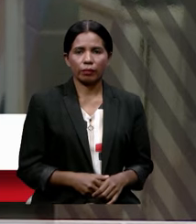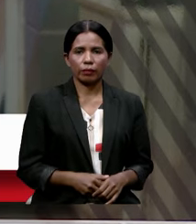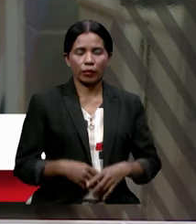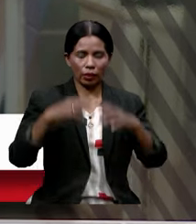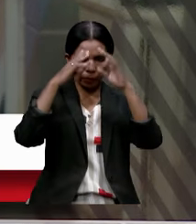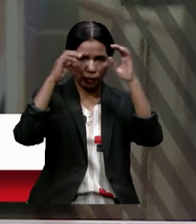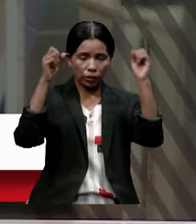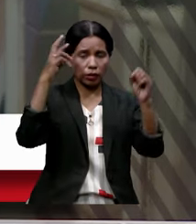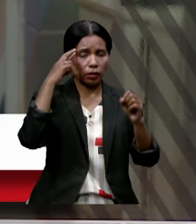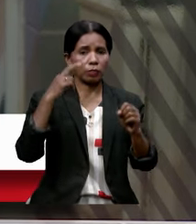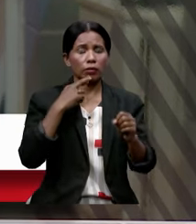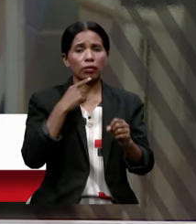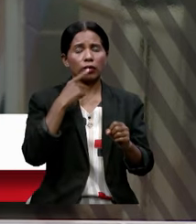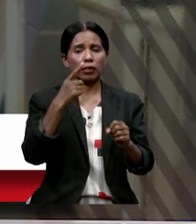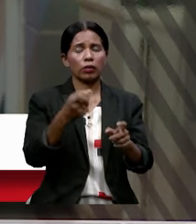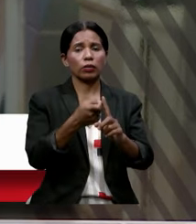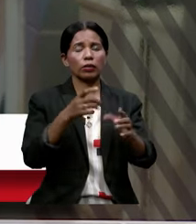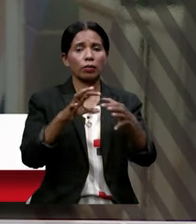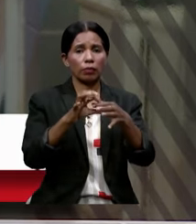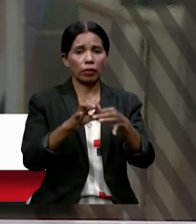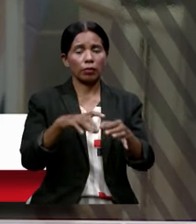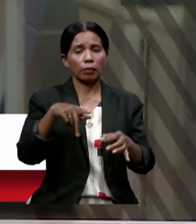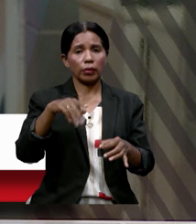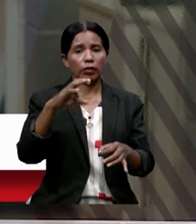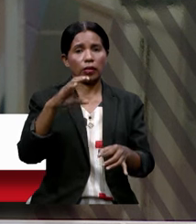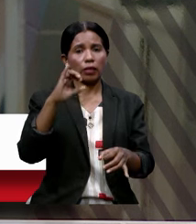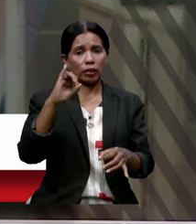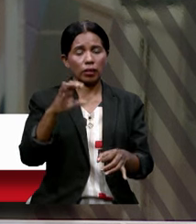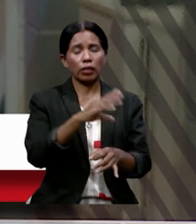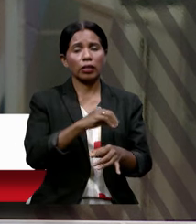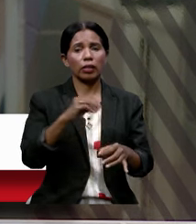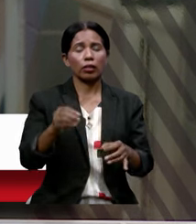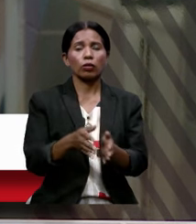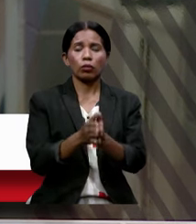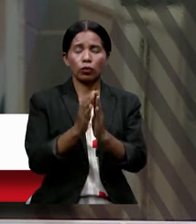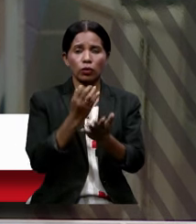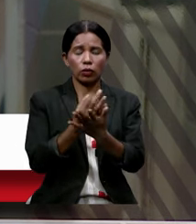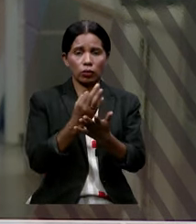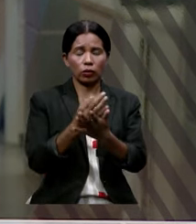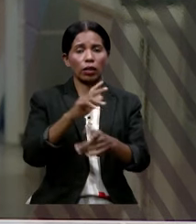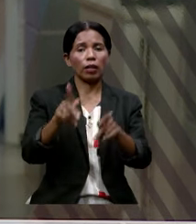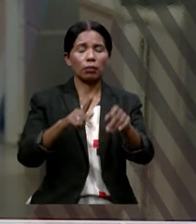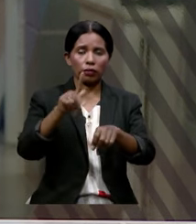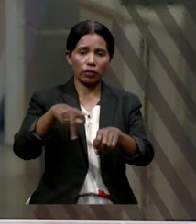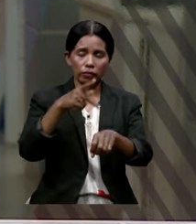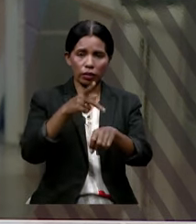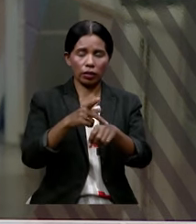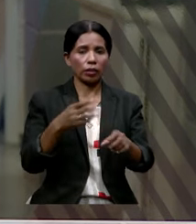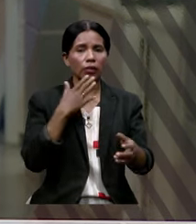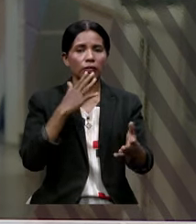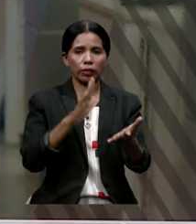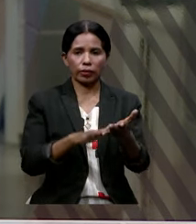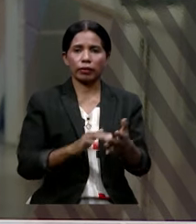Presidente da República considera acto russo membro PSIC, nem detenta russo ou samba fugitivo filipino, nem grave.